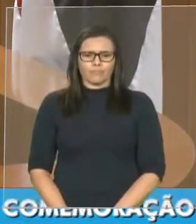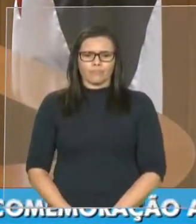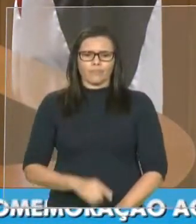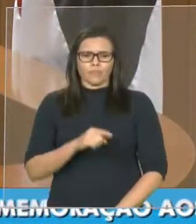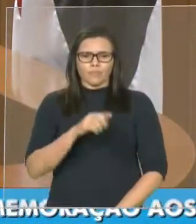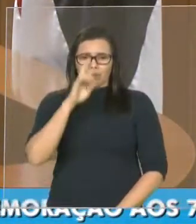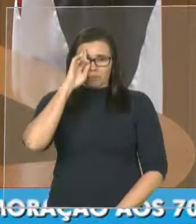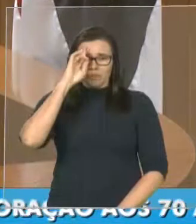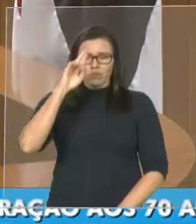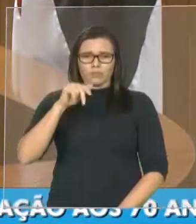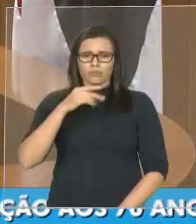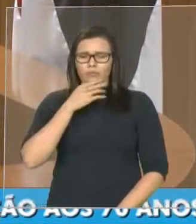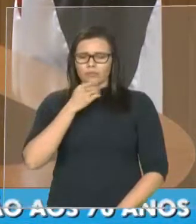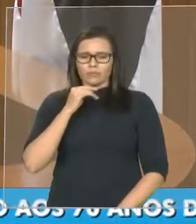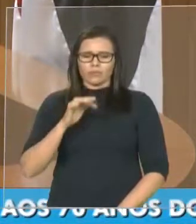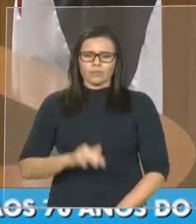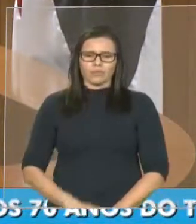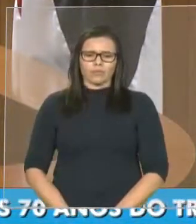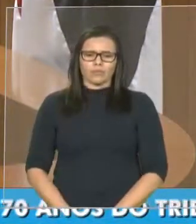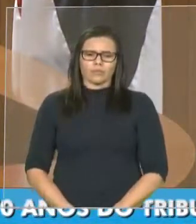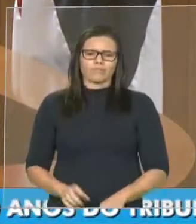sustentabilidade e tantas outras.